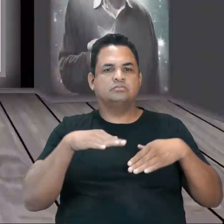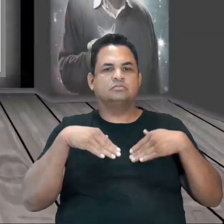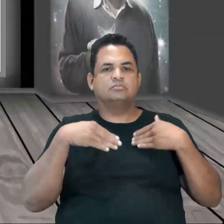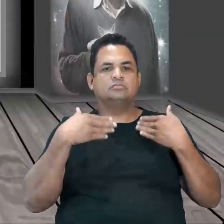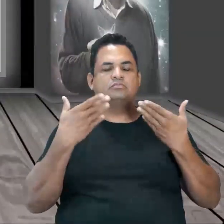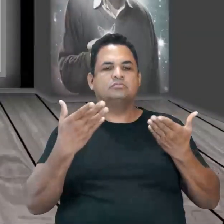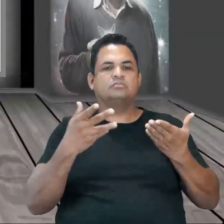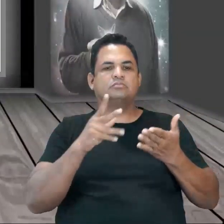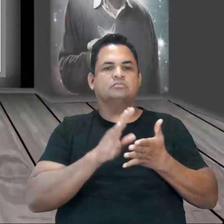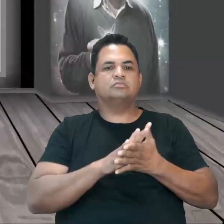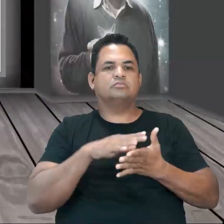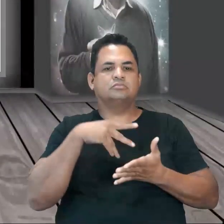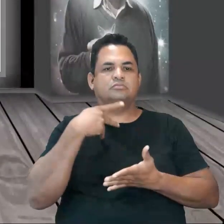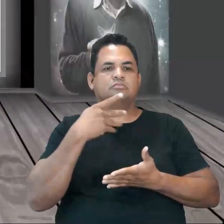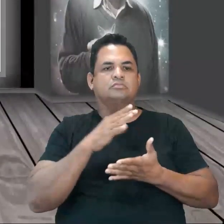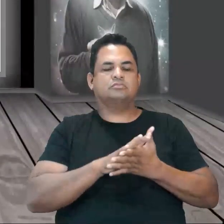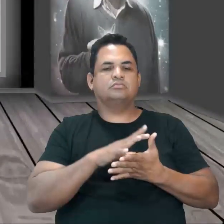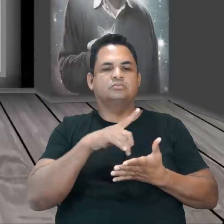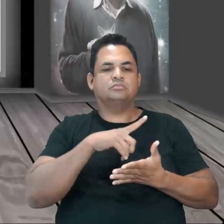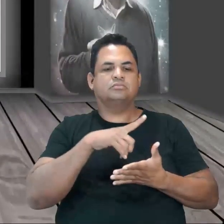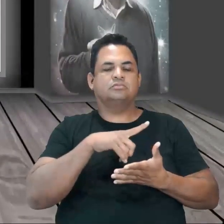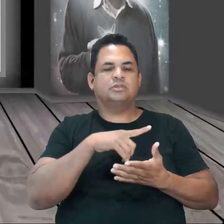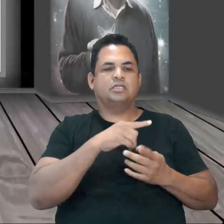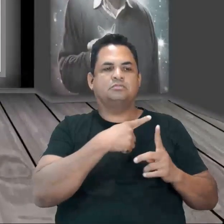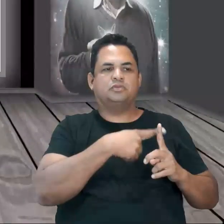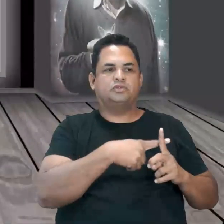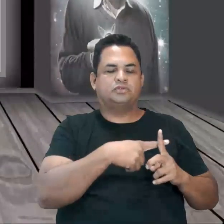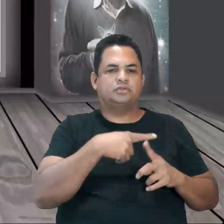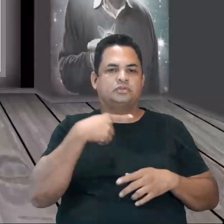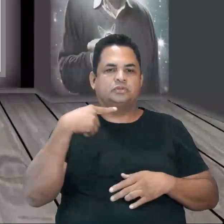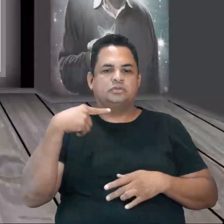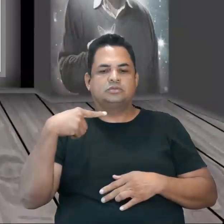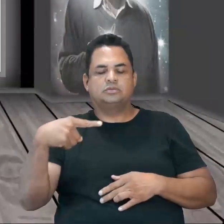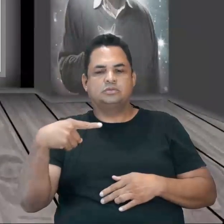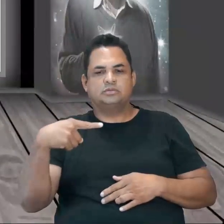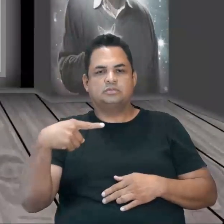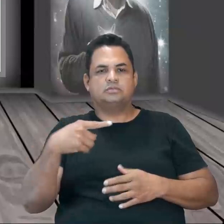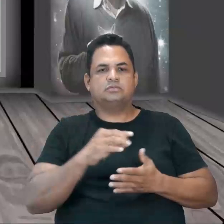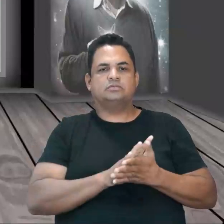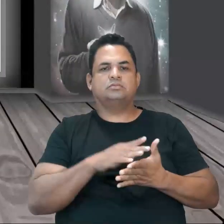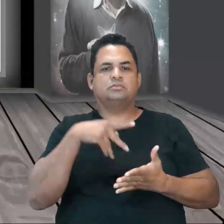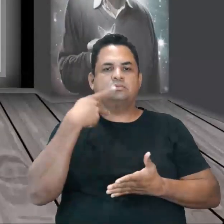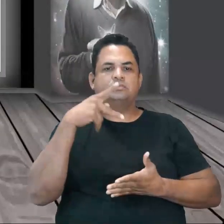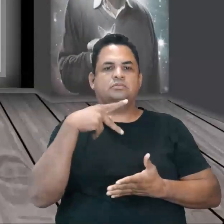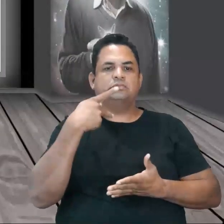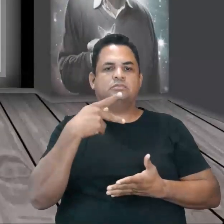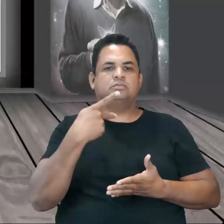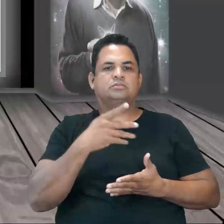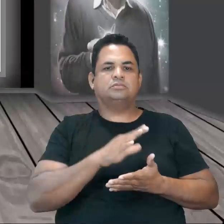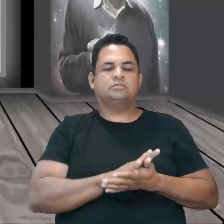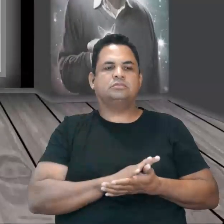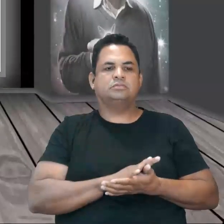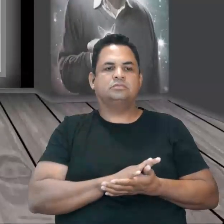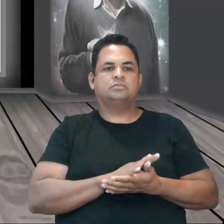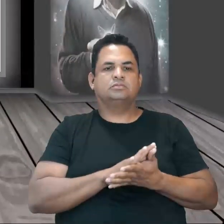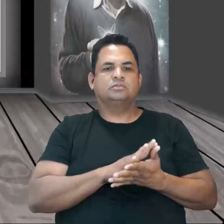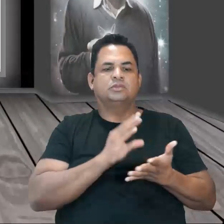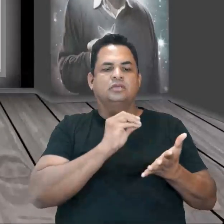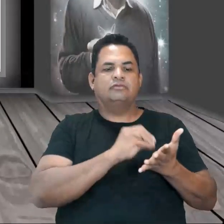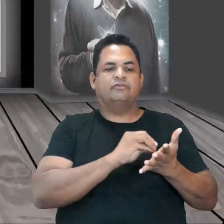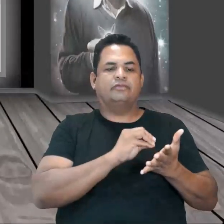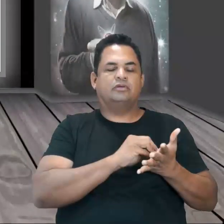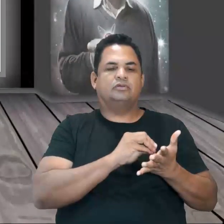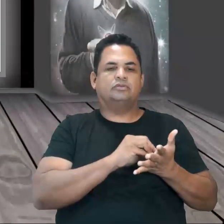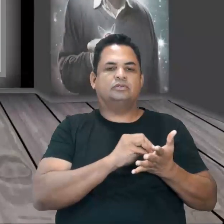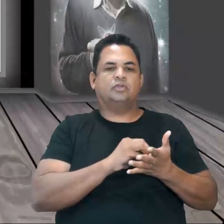de estar carregado positivamente ou negativamente, está falando em excesso ou falta de elétron. Vocês